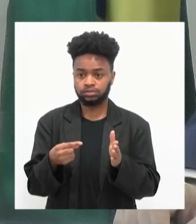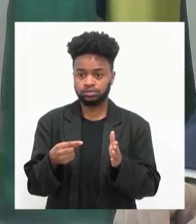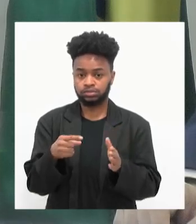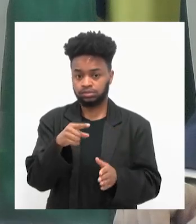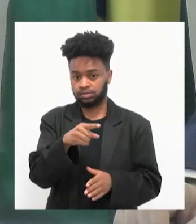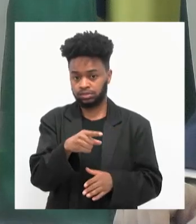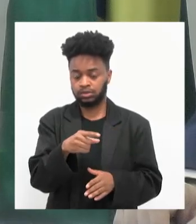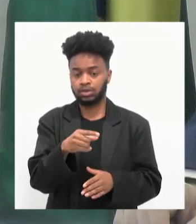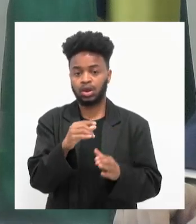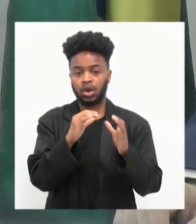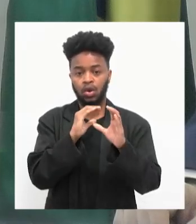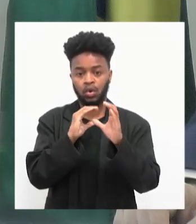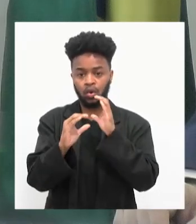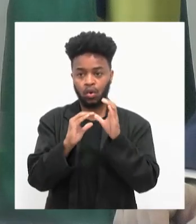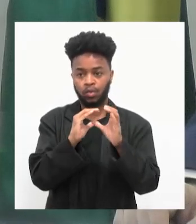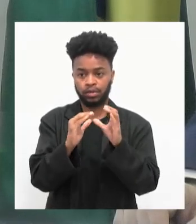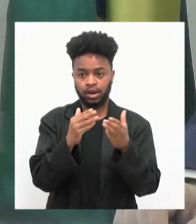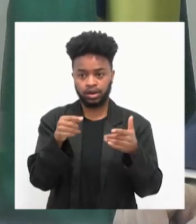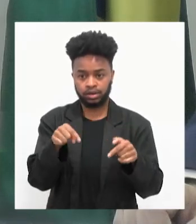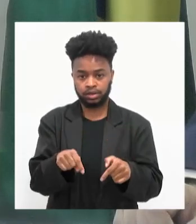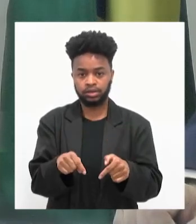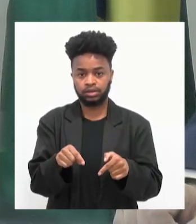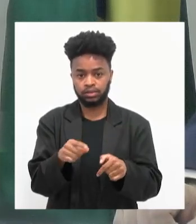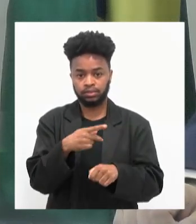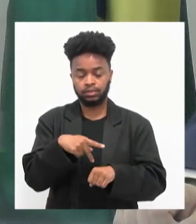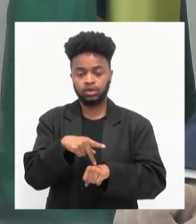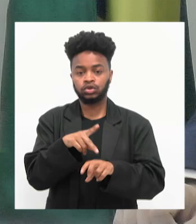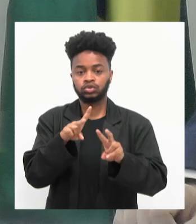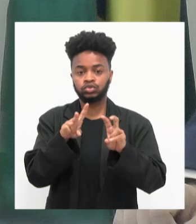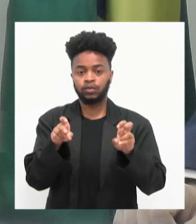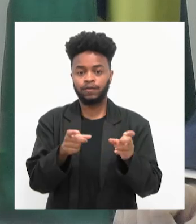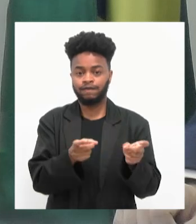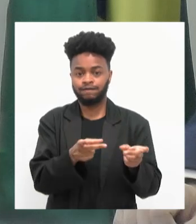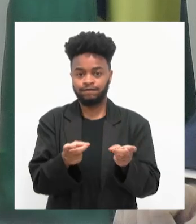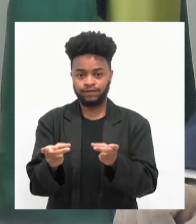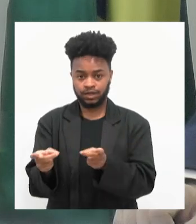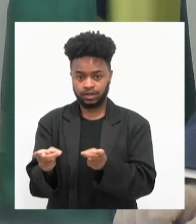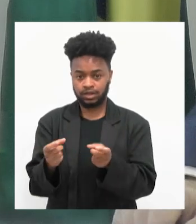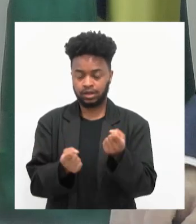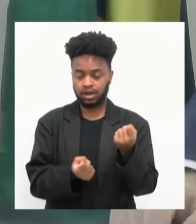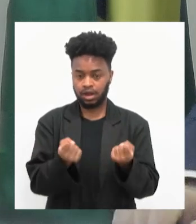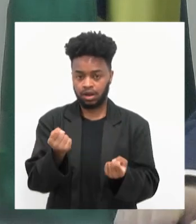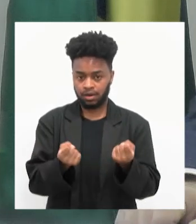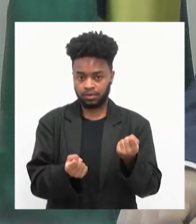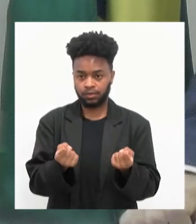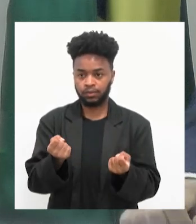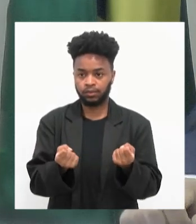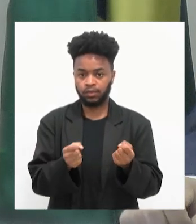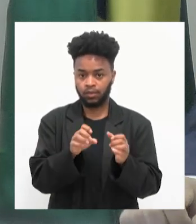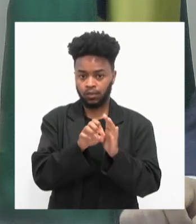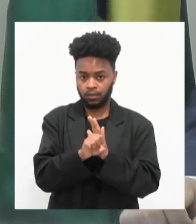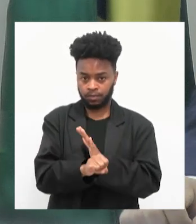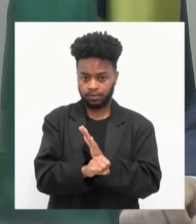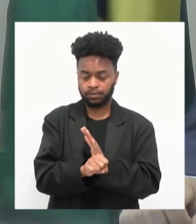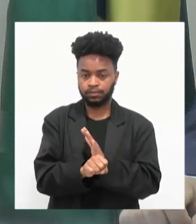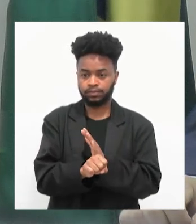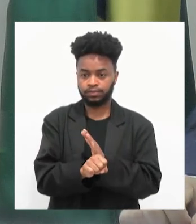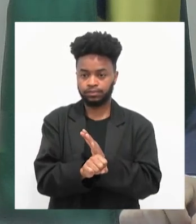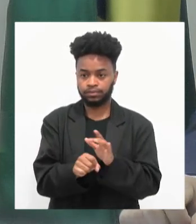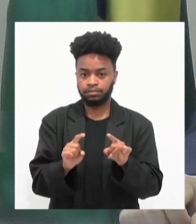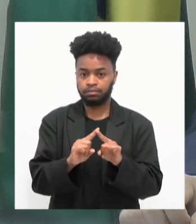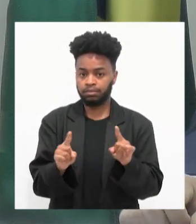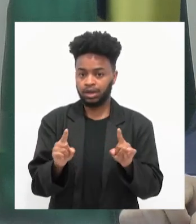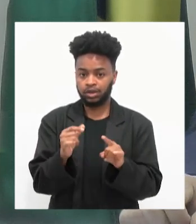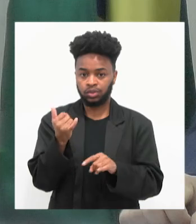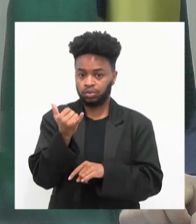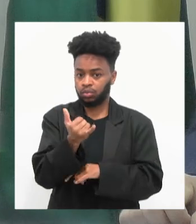veículo de comunicação do nosso país sobre a venda de veículos roubados sem